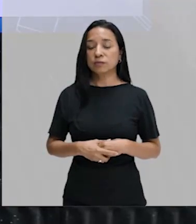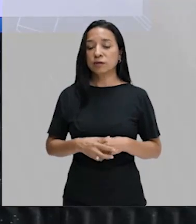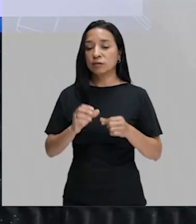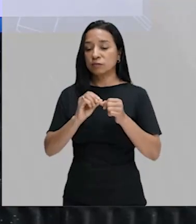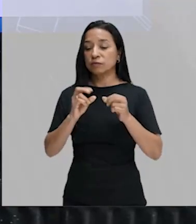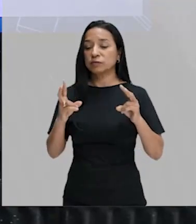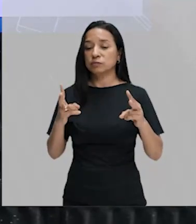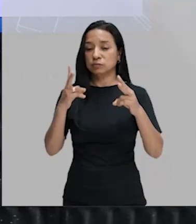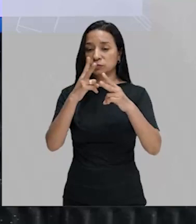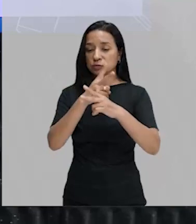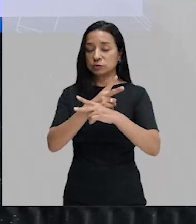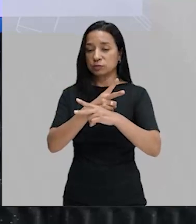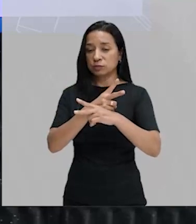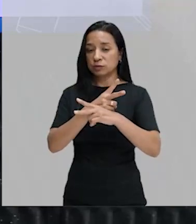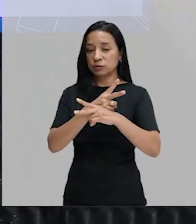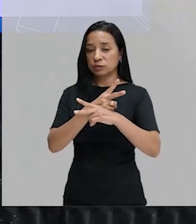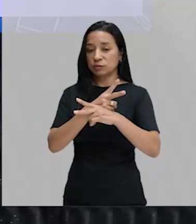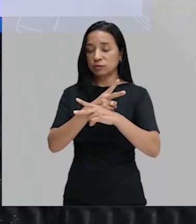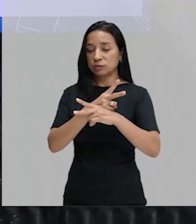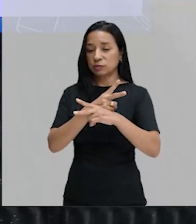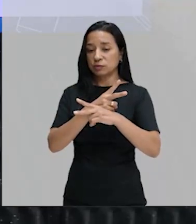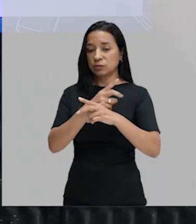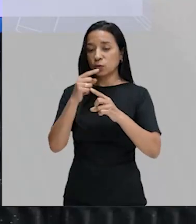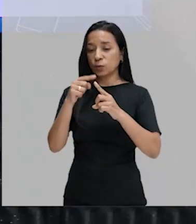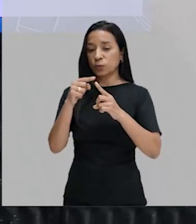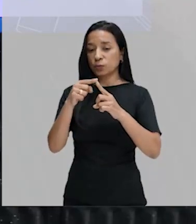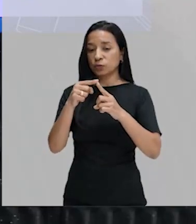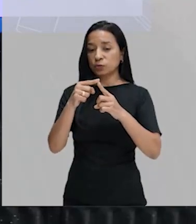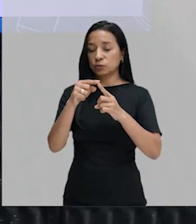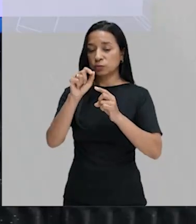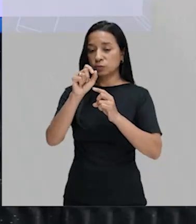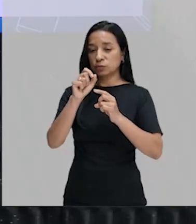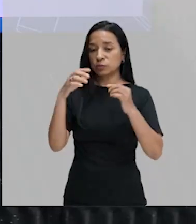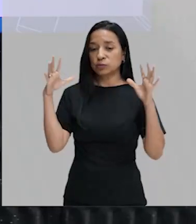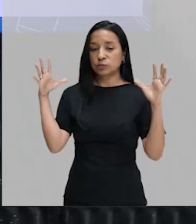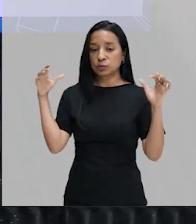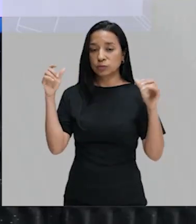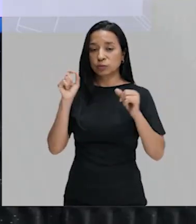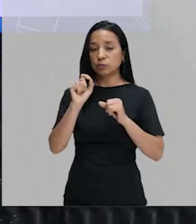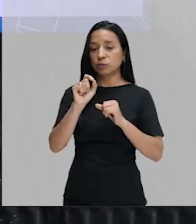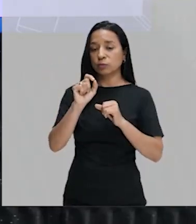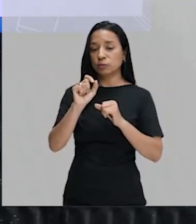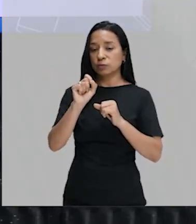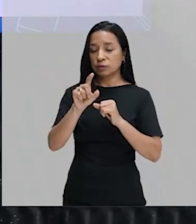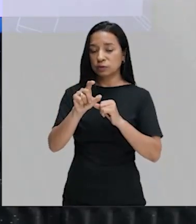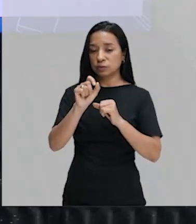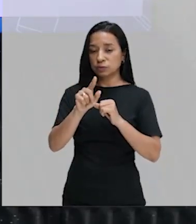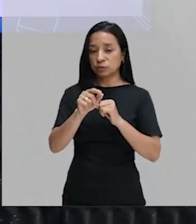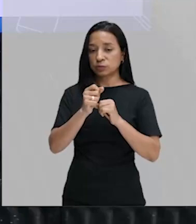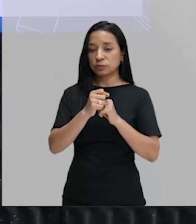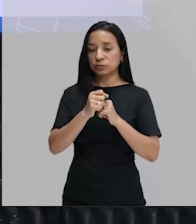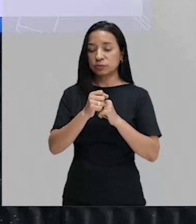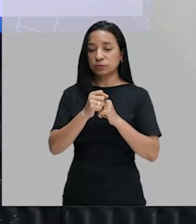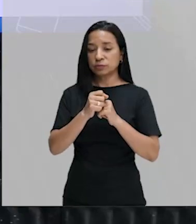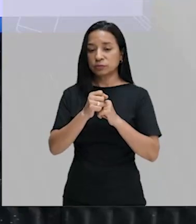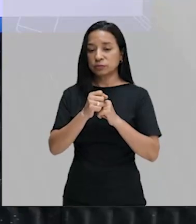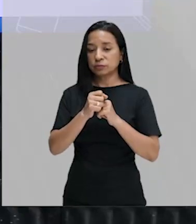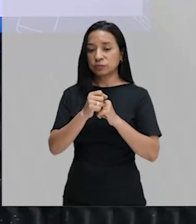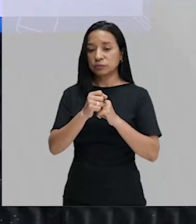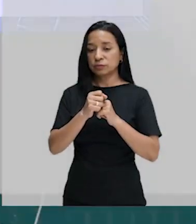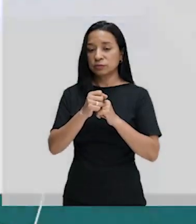fazer um cruzamento entre esse tipo de pombo azul aqui, com essa pombo vermelha aqui, tá?